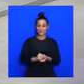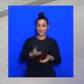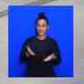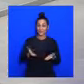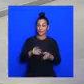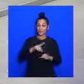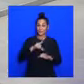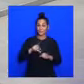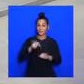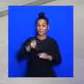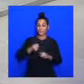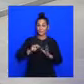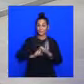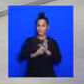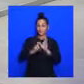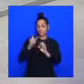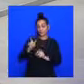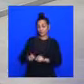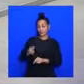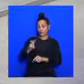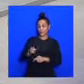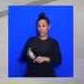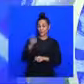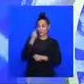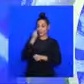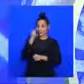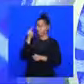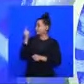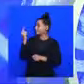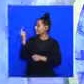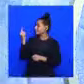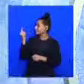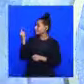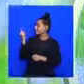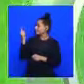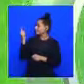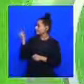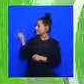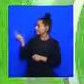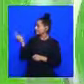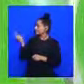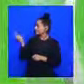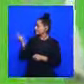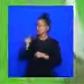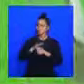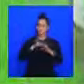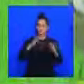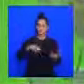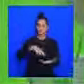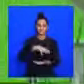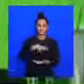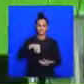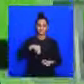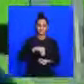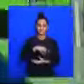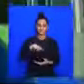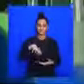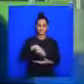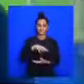Agora sortearemos o número correspondente à coluna número 5, bola posicionada, valendo. Globo